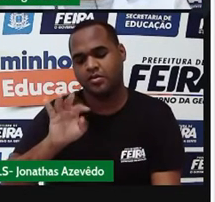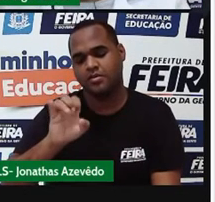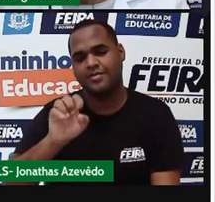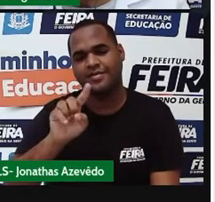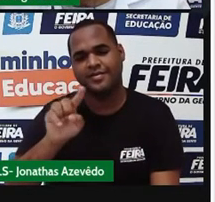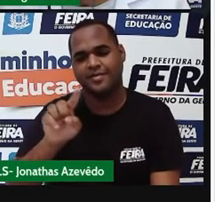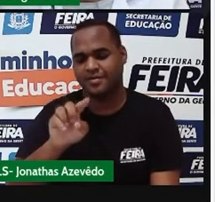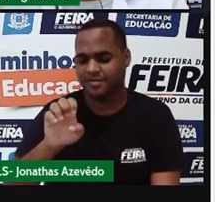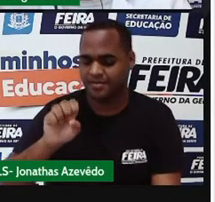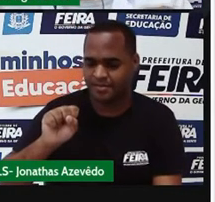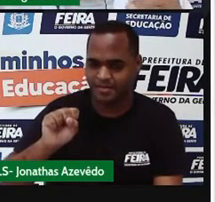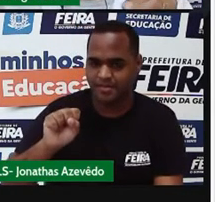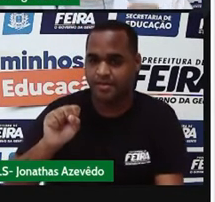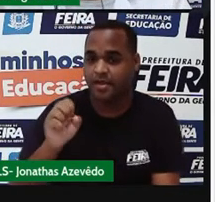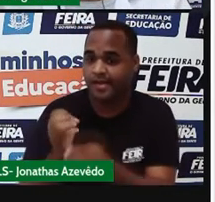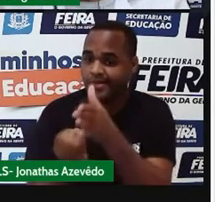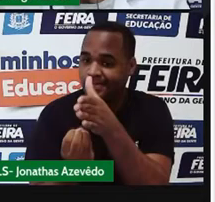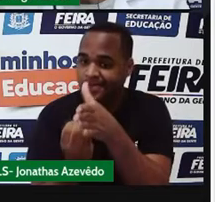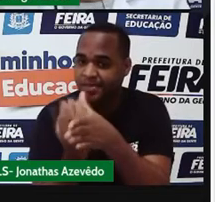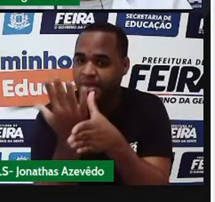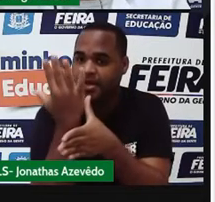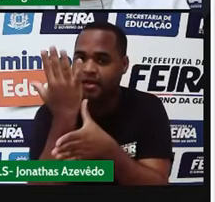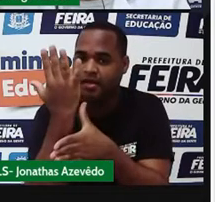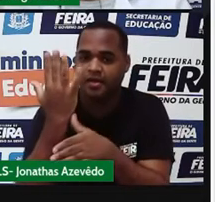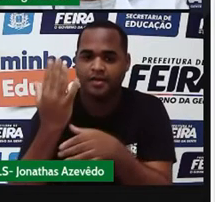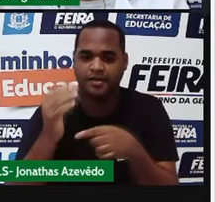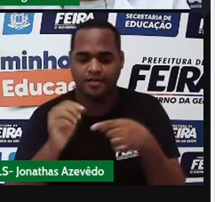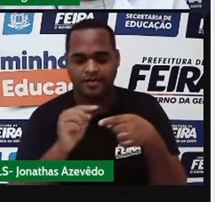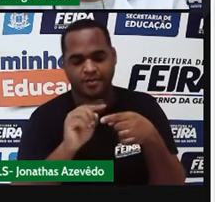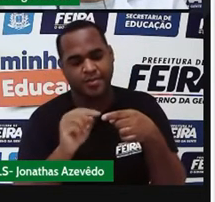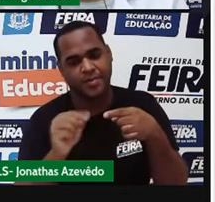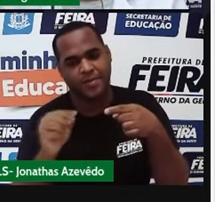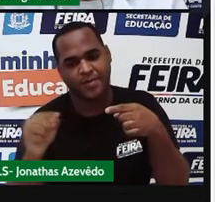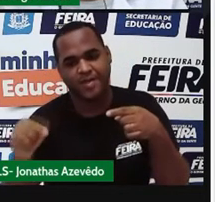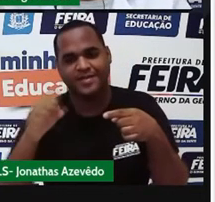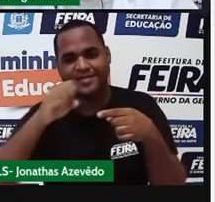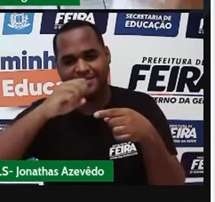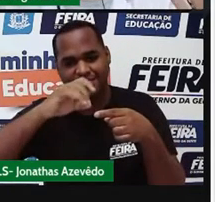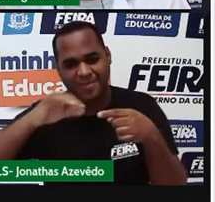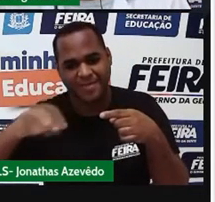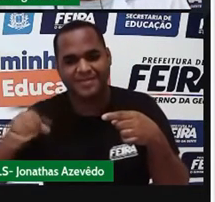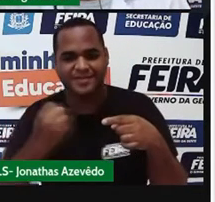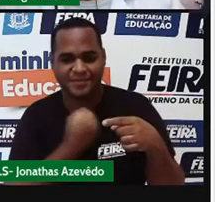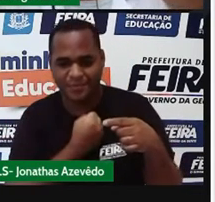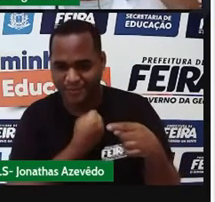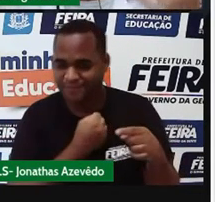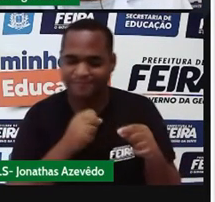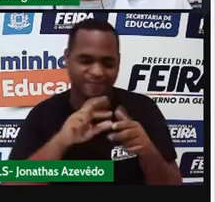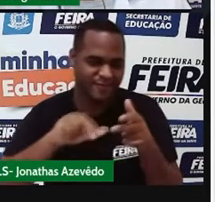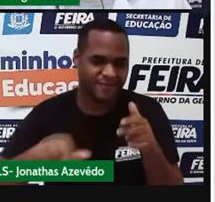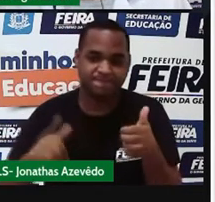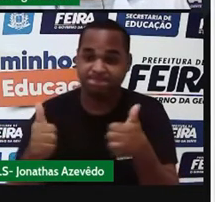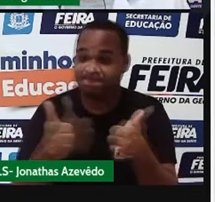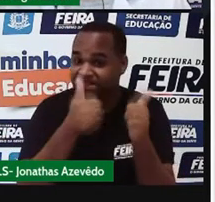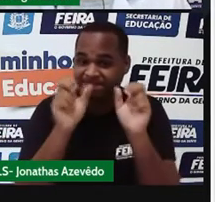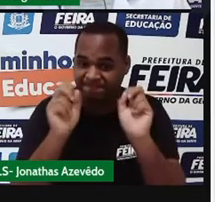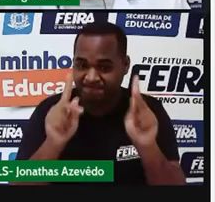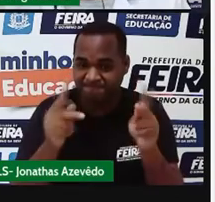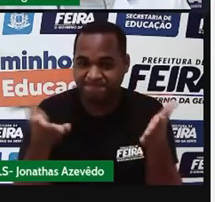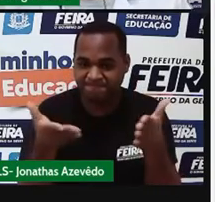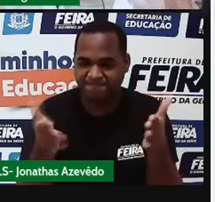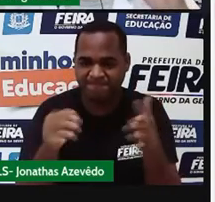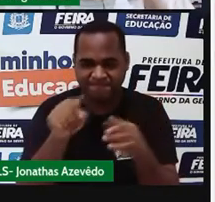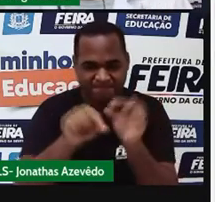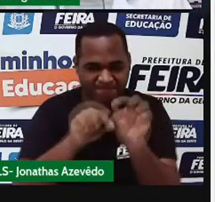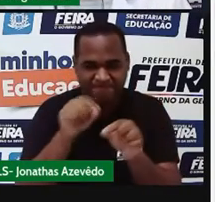o engenheiro atrizes porque elas geram dizimas periódicas até aqui